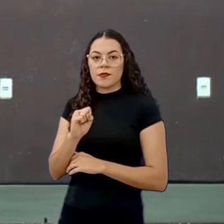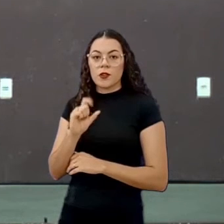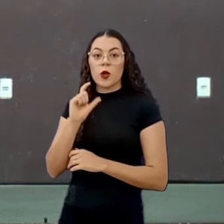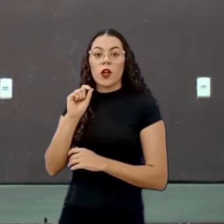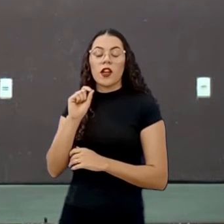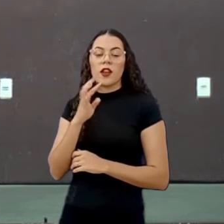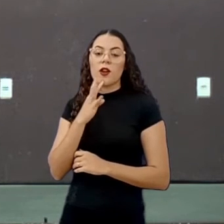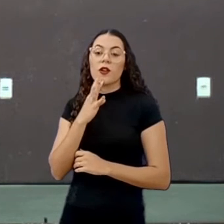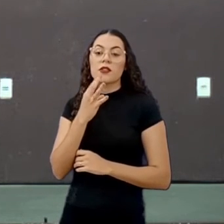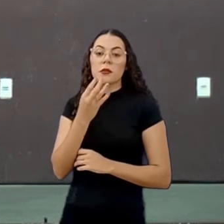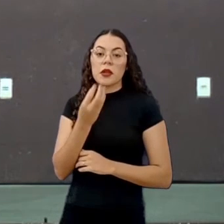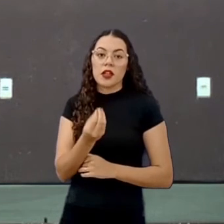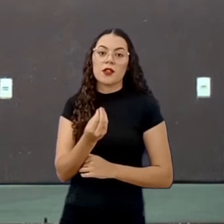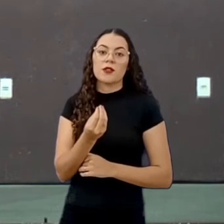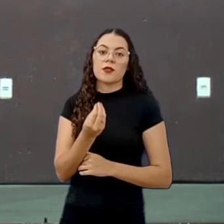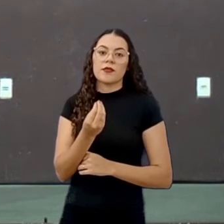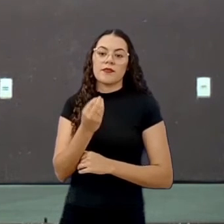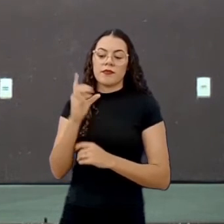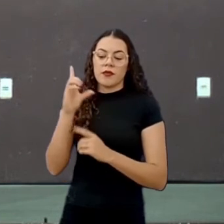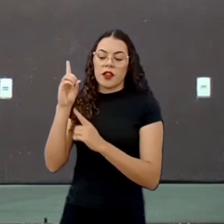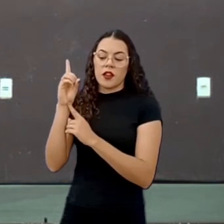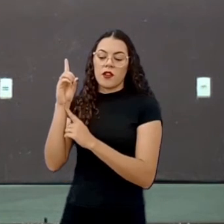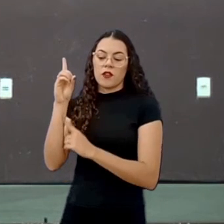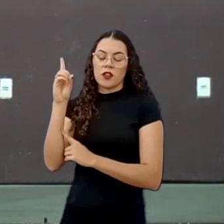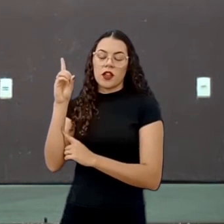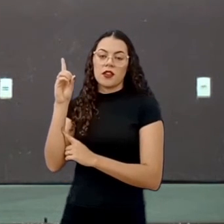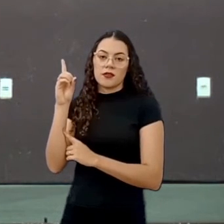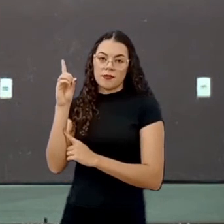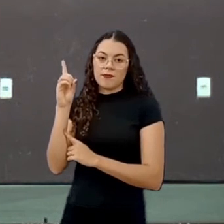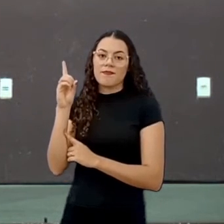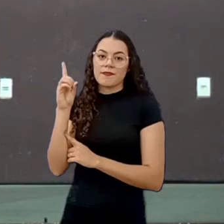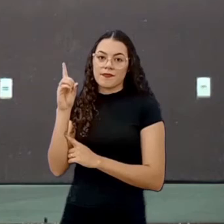Do conhecimento, da vontade do Senhor.